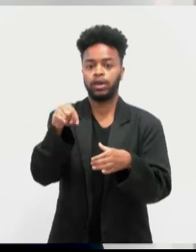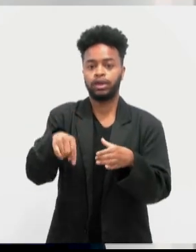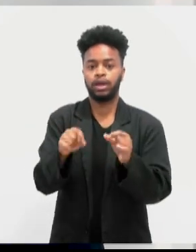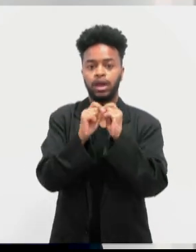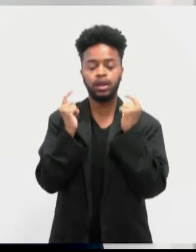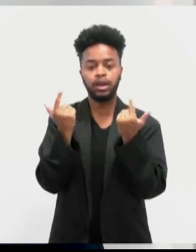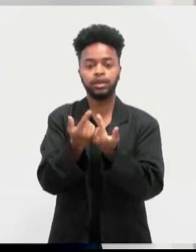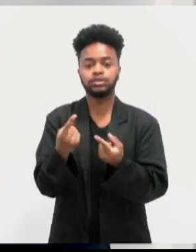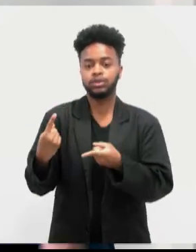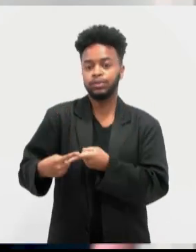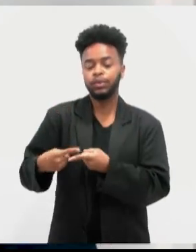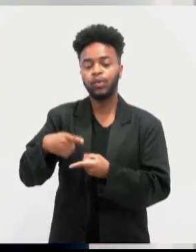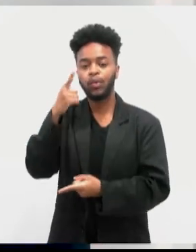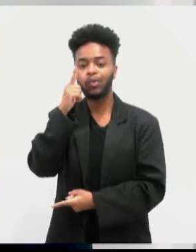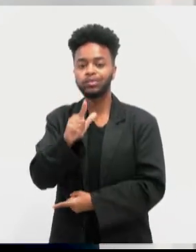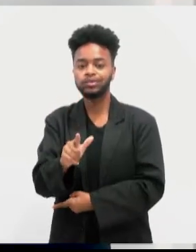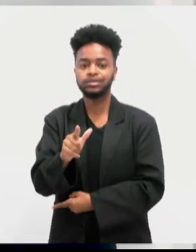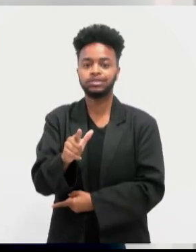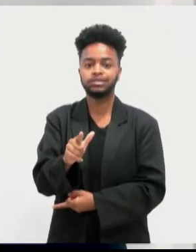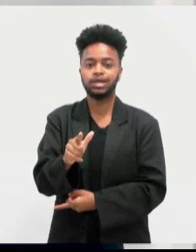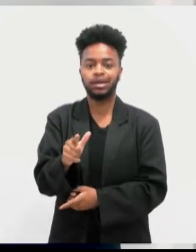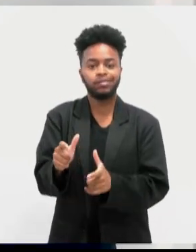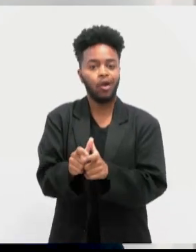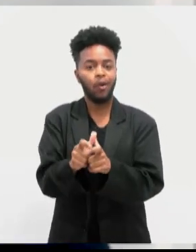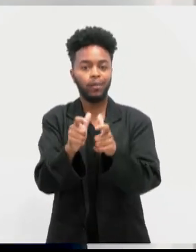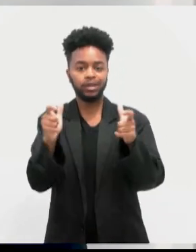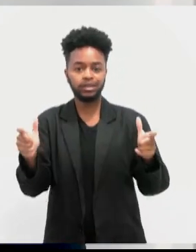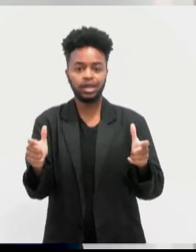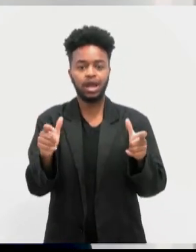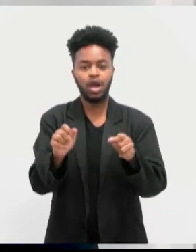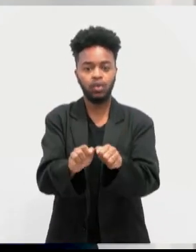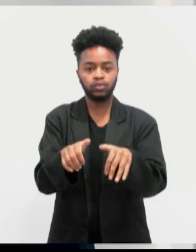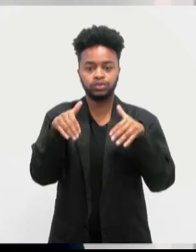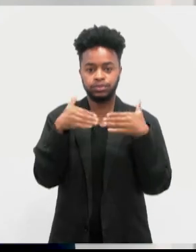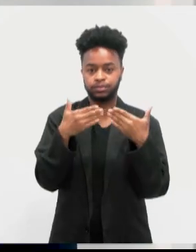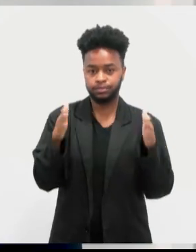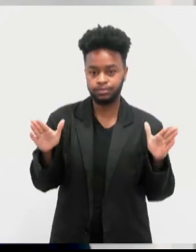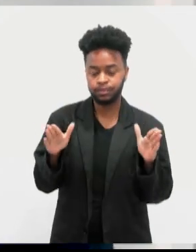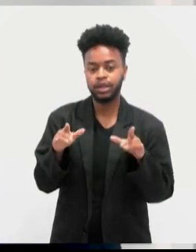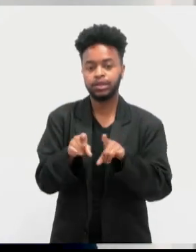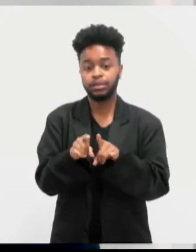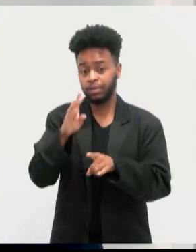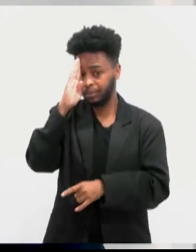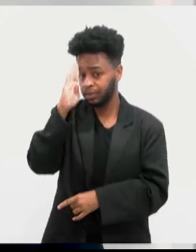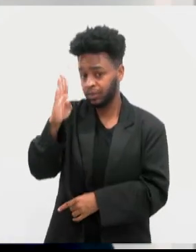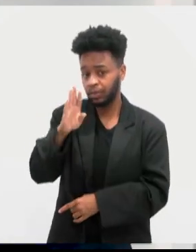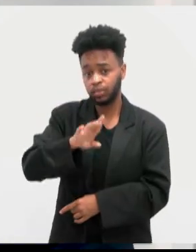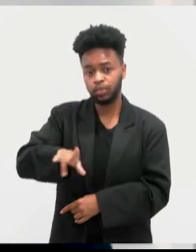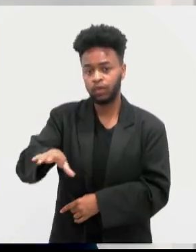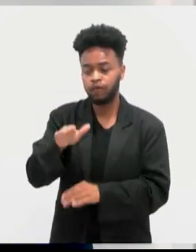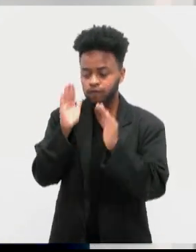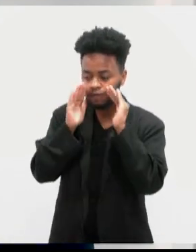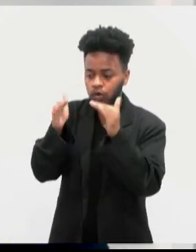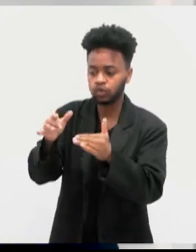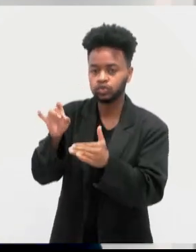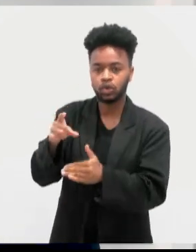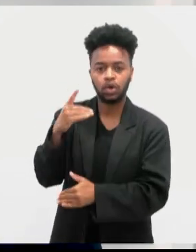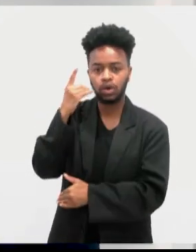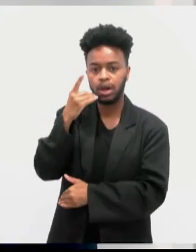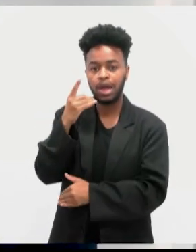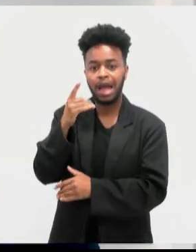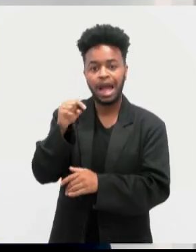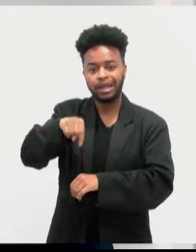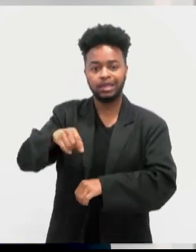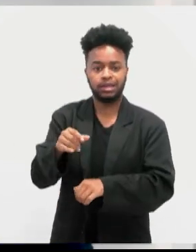para que a gente possa aumentar o número de audiências públicas, principalmente descentralizadas, ou seja, chegar nas cidades, em todas